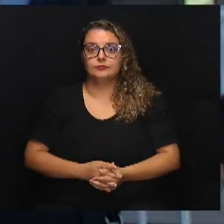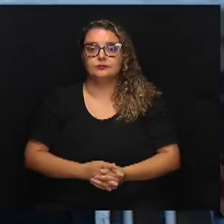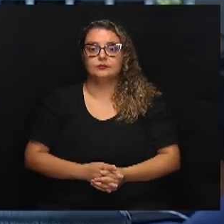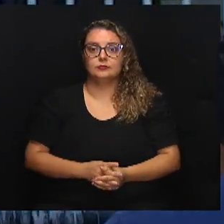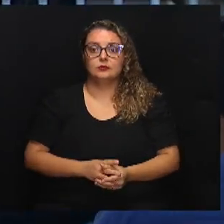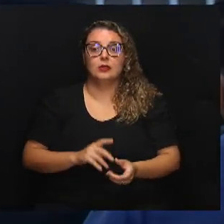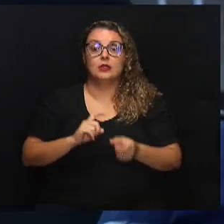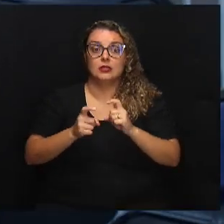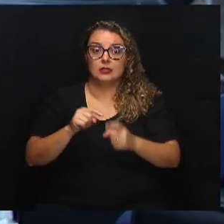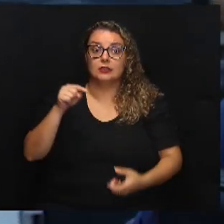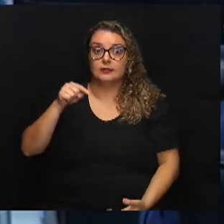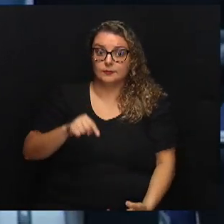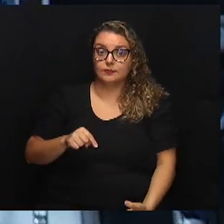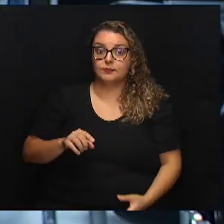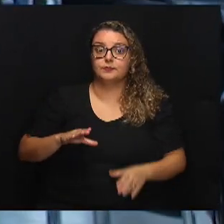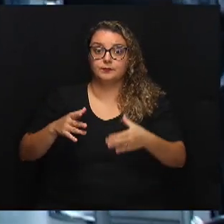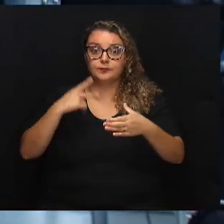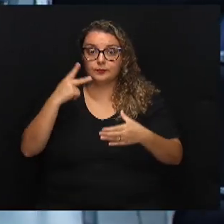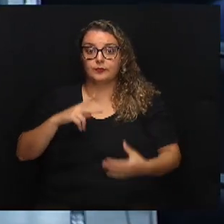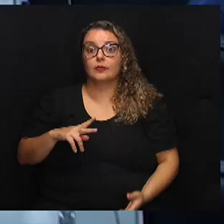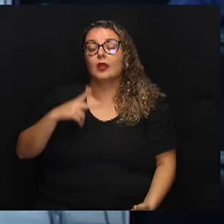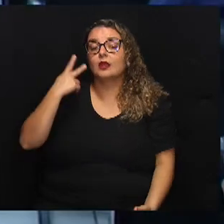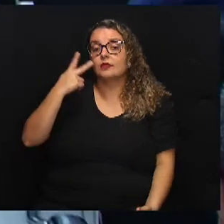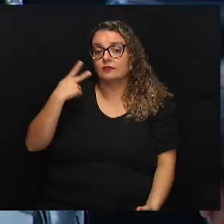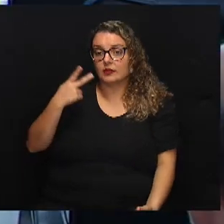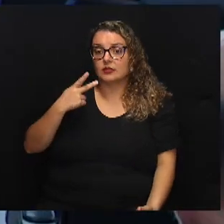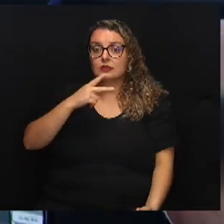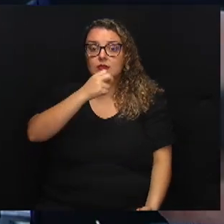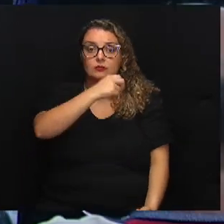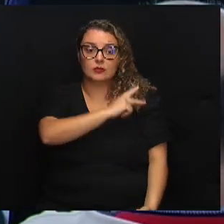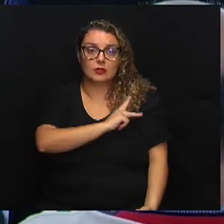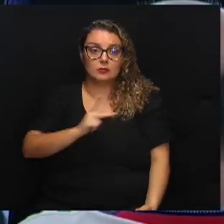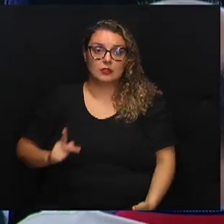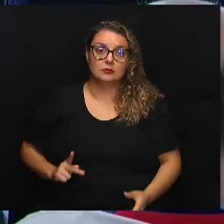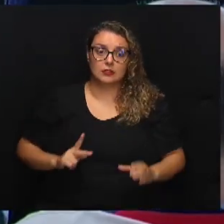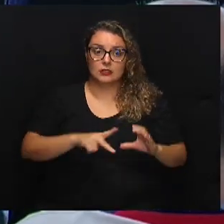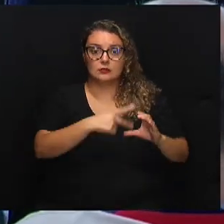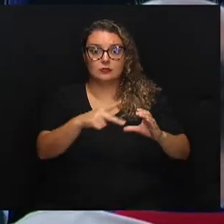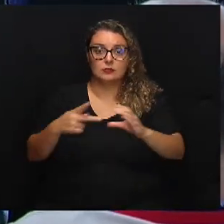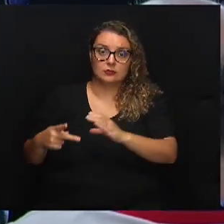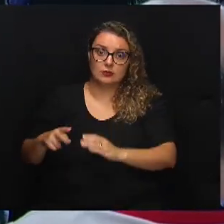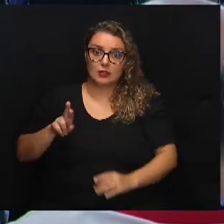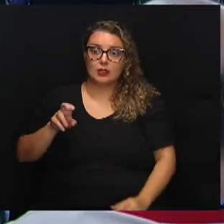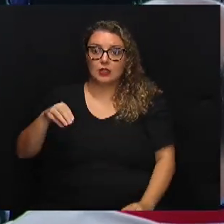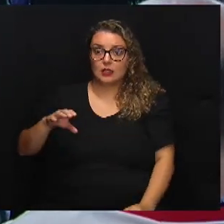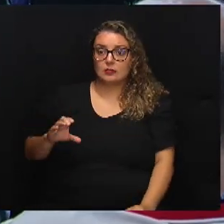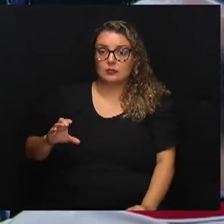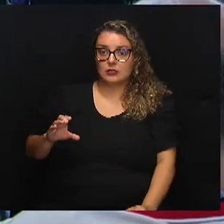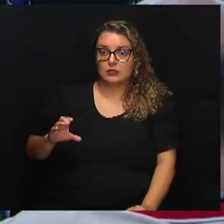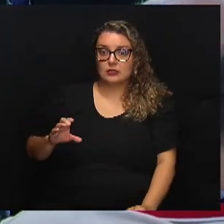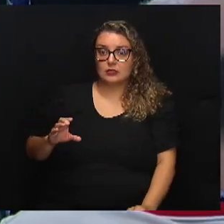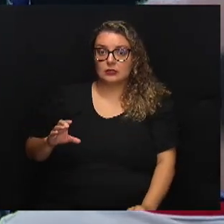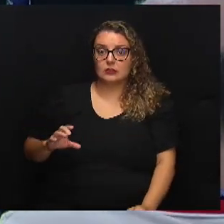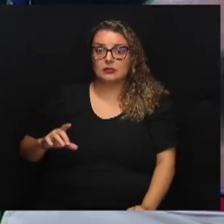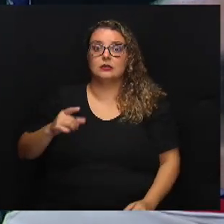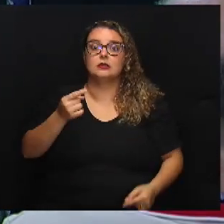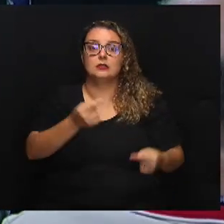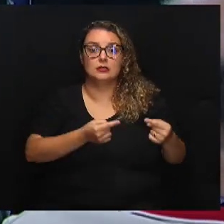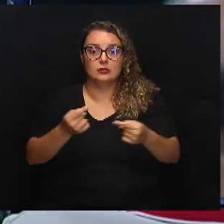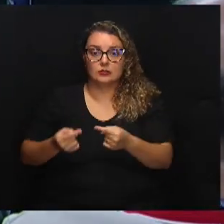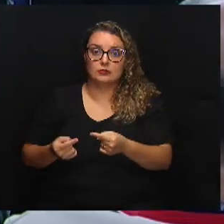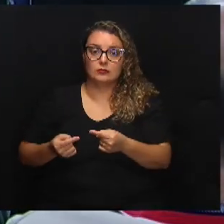do parlamento que vereadores e presidentes das câmaras municipais da região metropolitana debatem